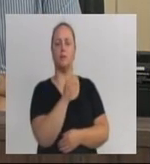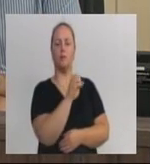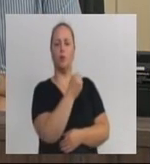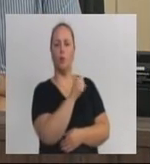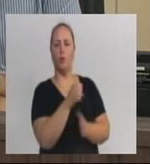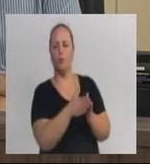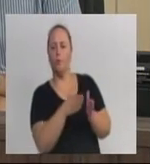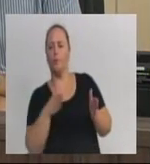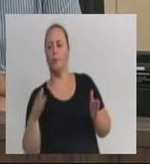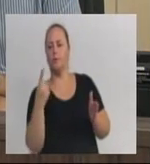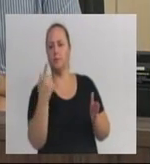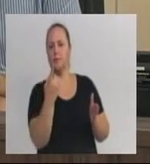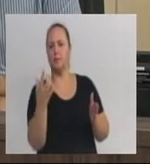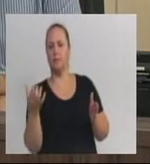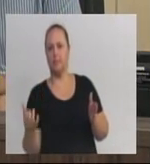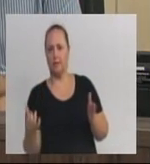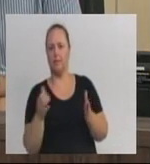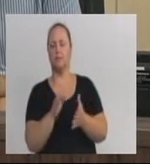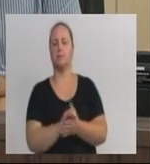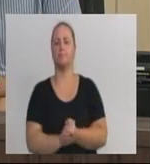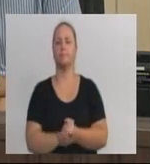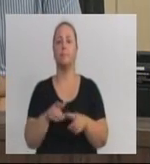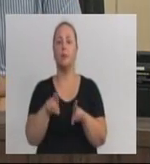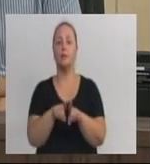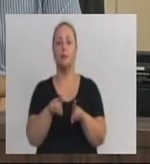112/2016. Vereador Jefferson Forres, número